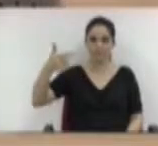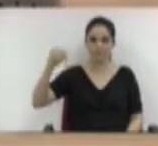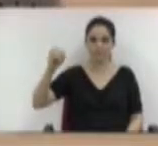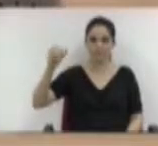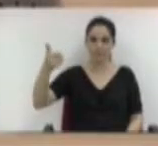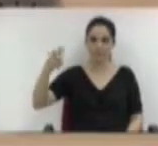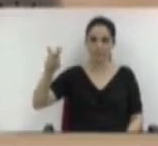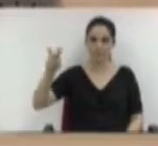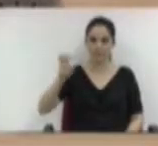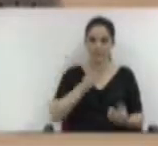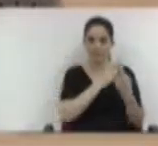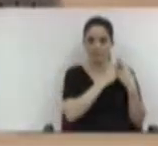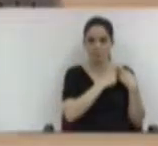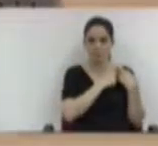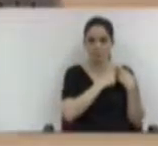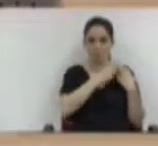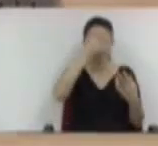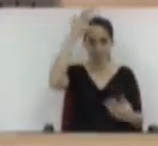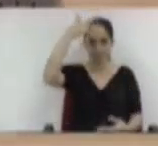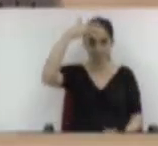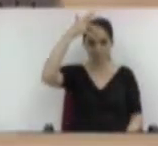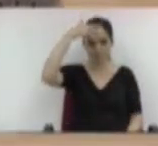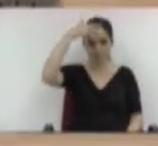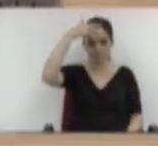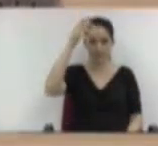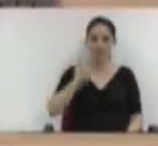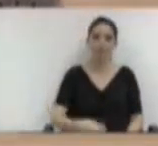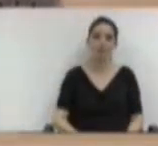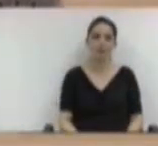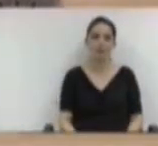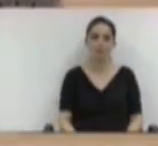900/2015, autora vereadora Érica Tanque.